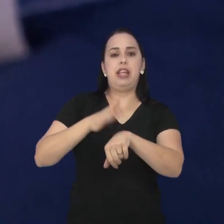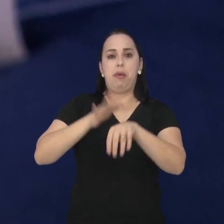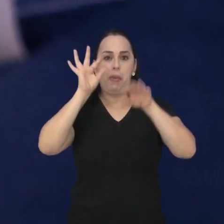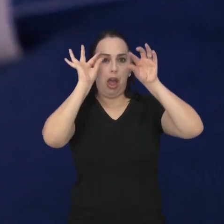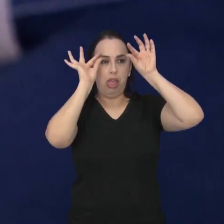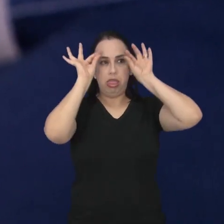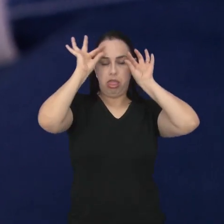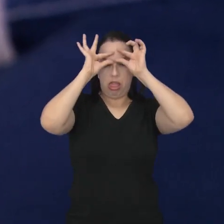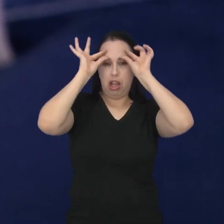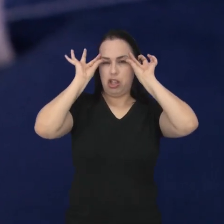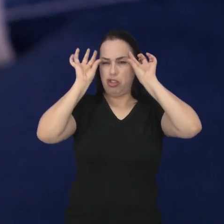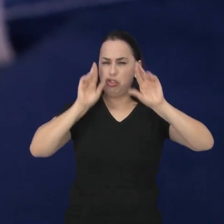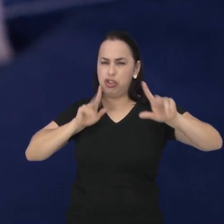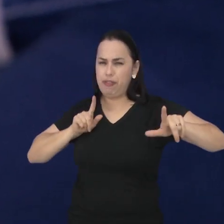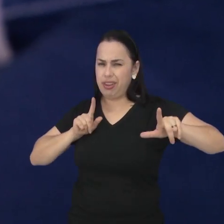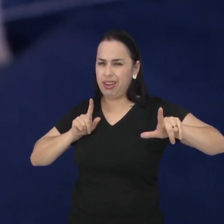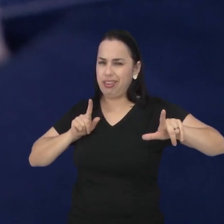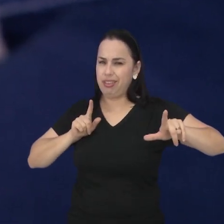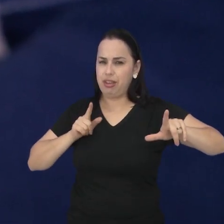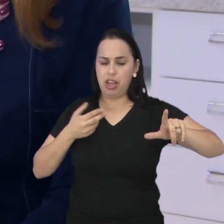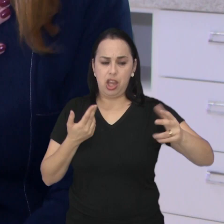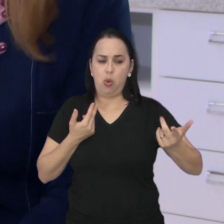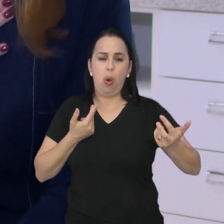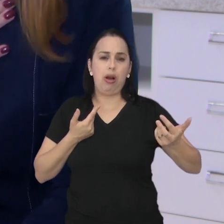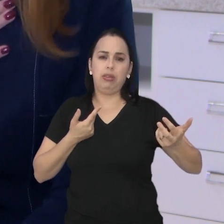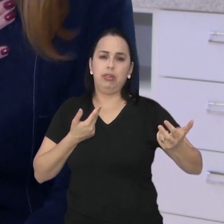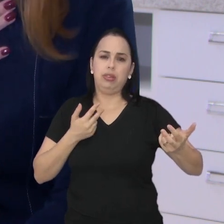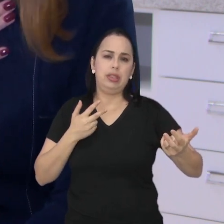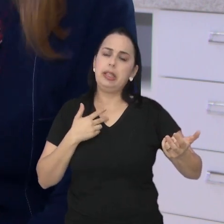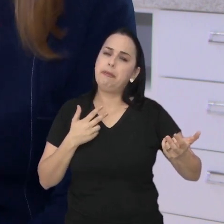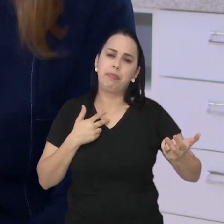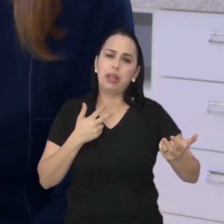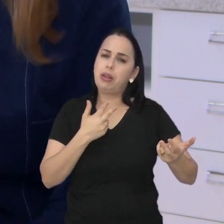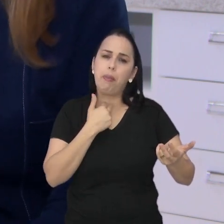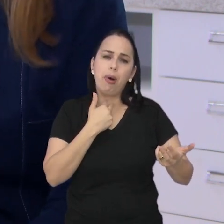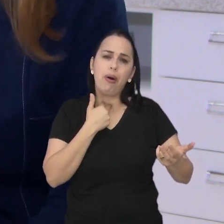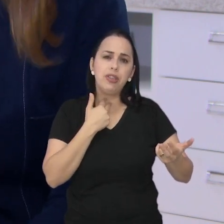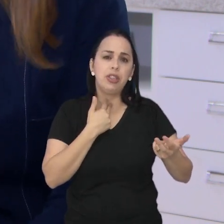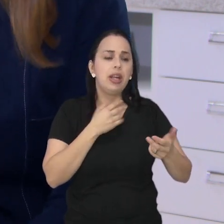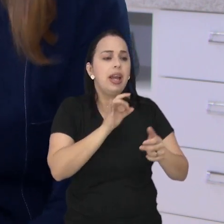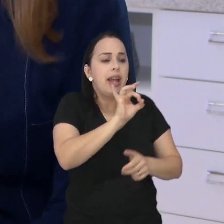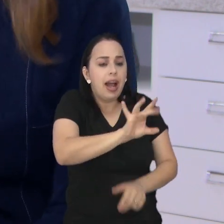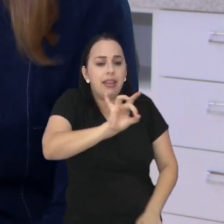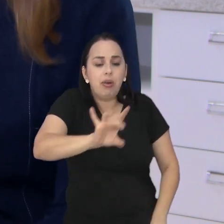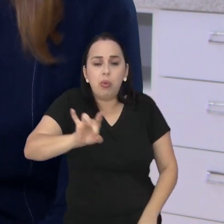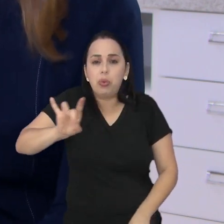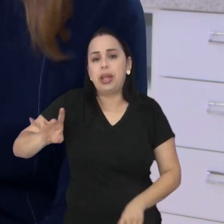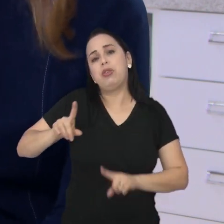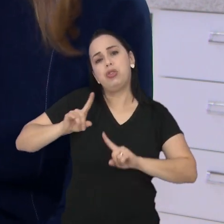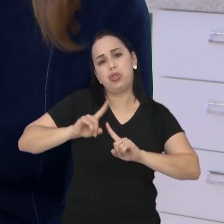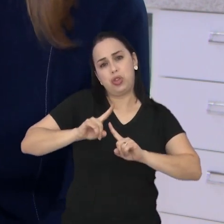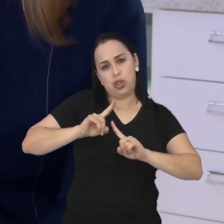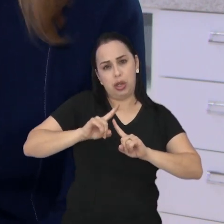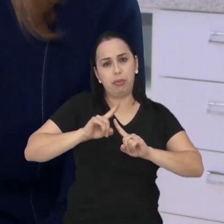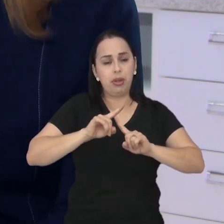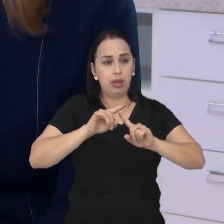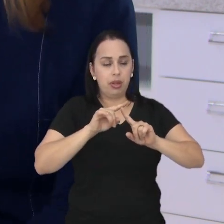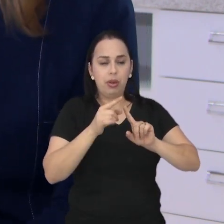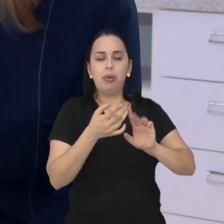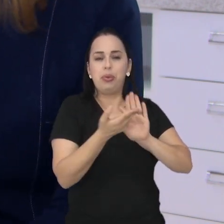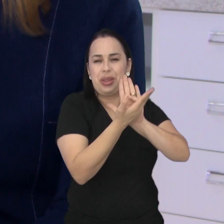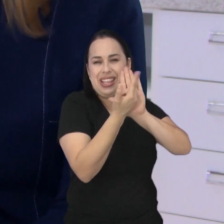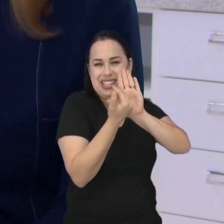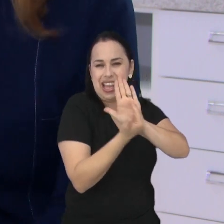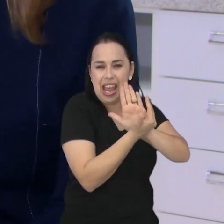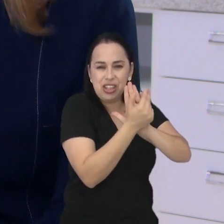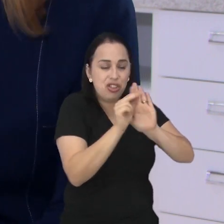você diferente e a mesmo desenho que eu vou fazer em mim, entendeu? Então eu não posso fazer o mesmo